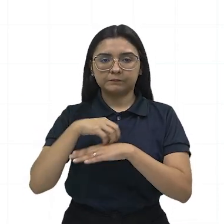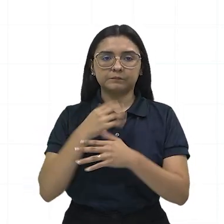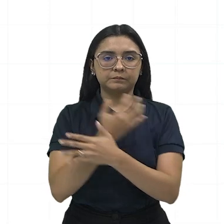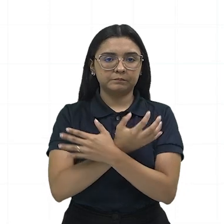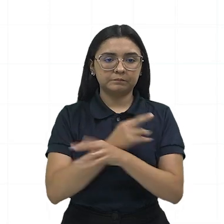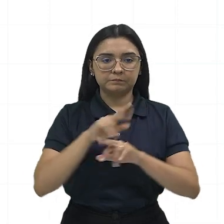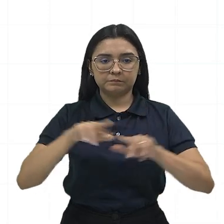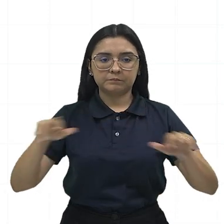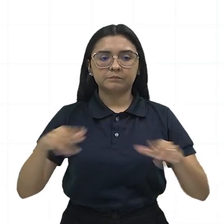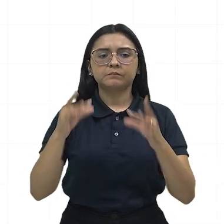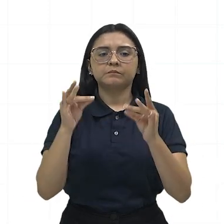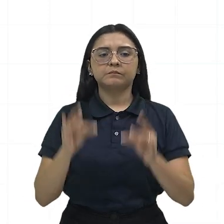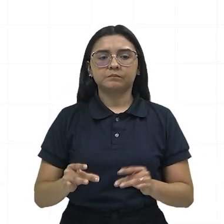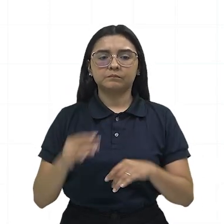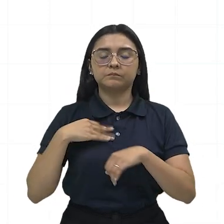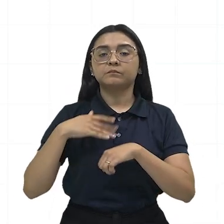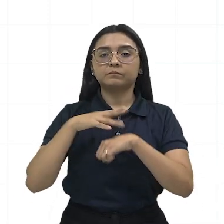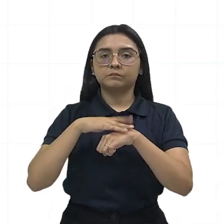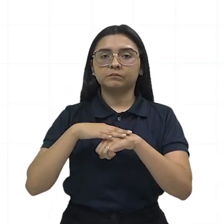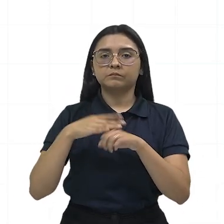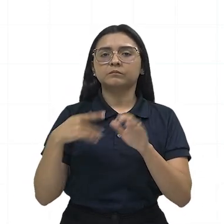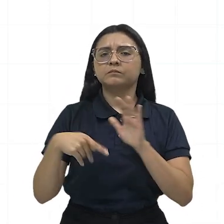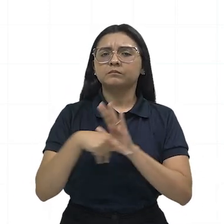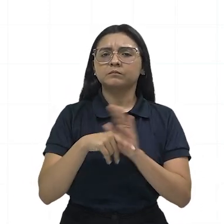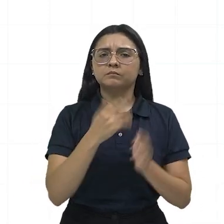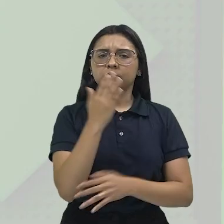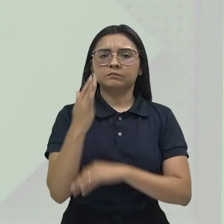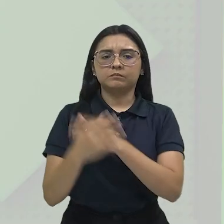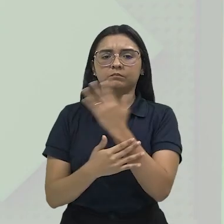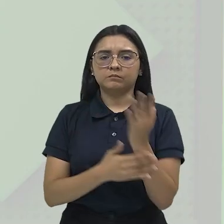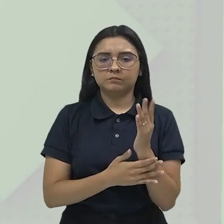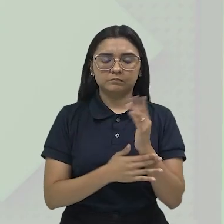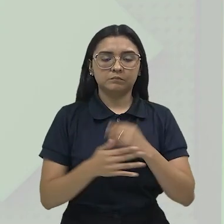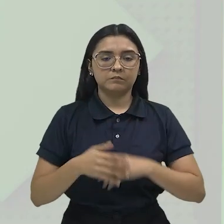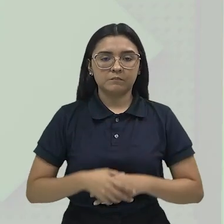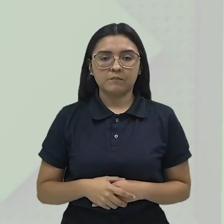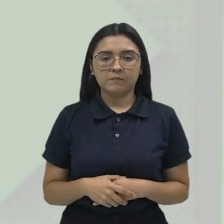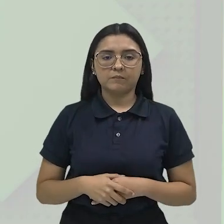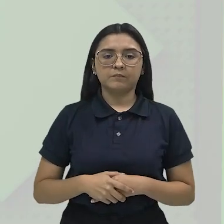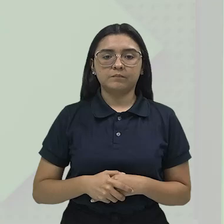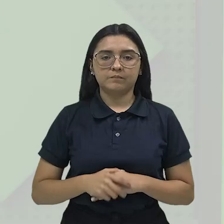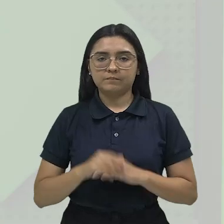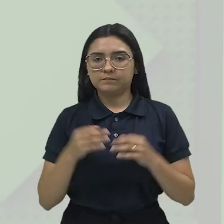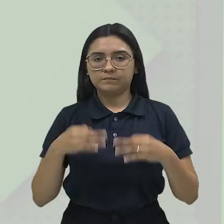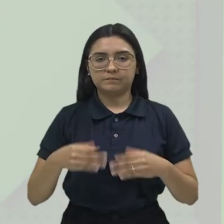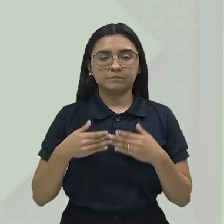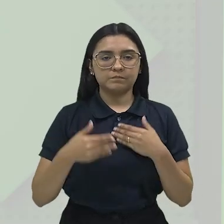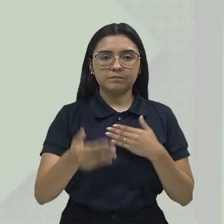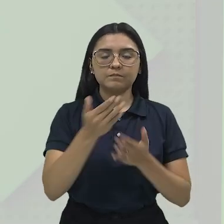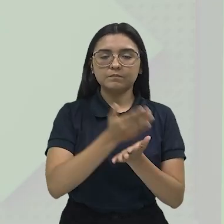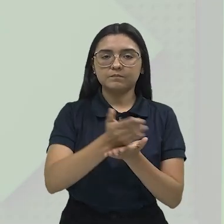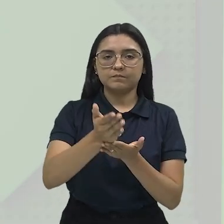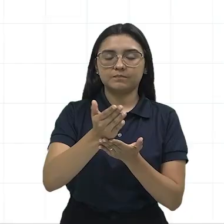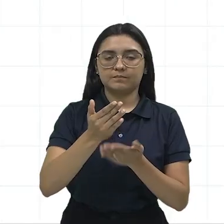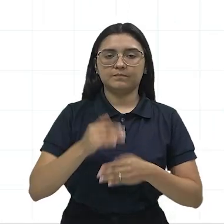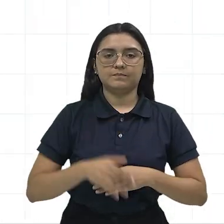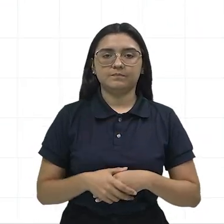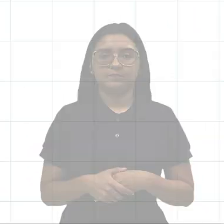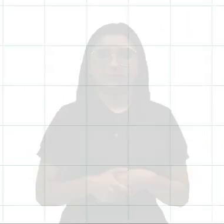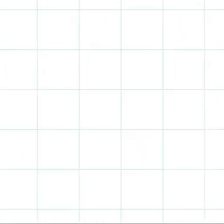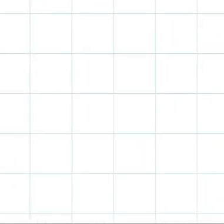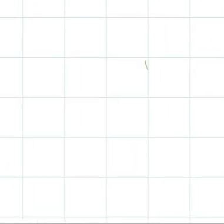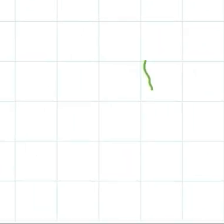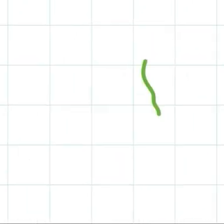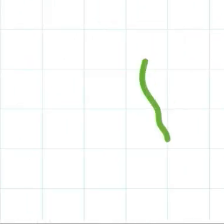no detalhamento doenças tropicais e seus vetores. Então, vamos para a nossa aula.